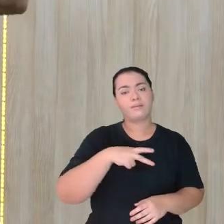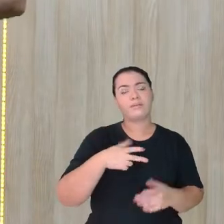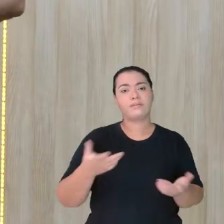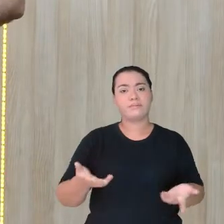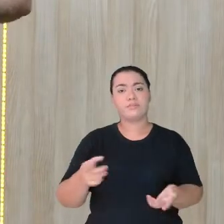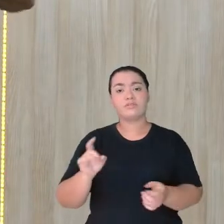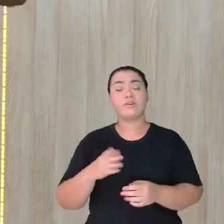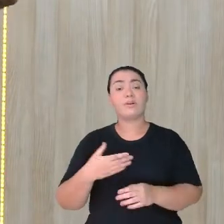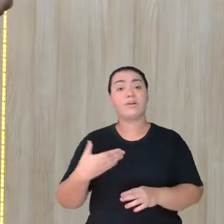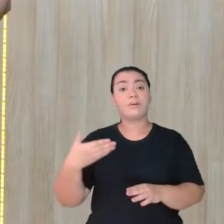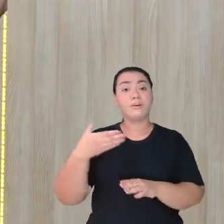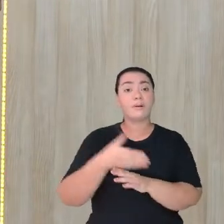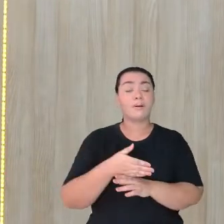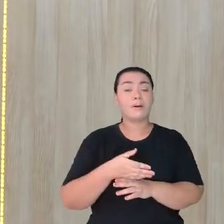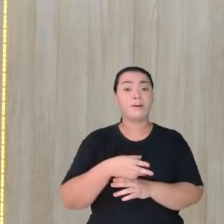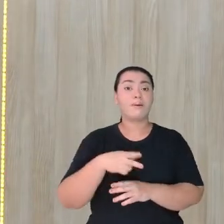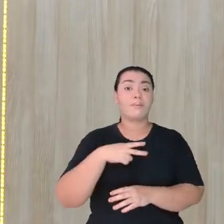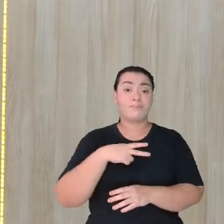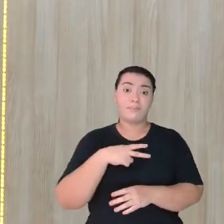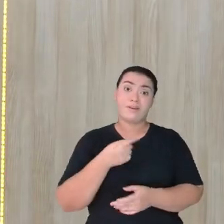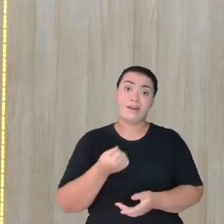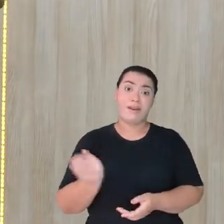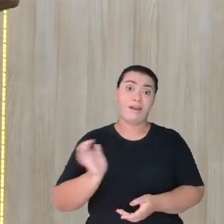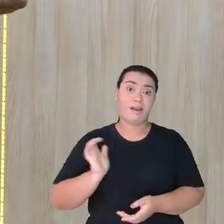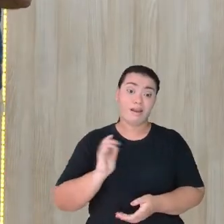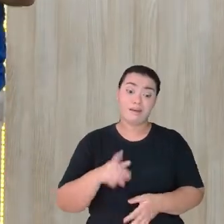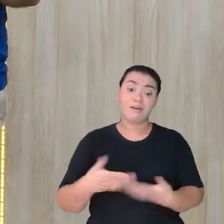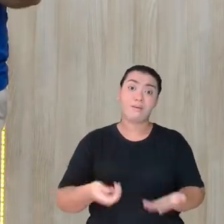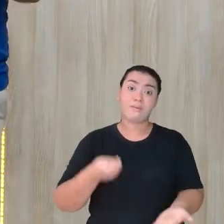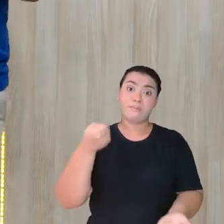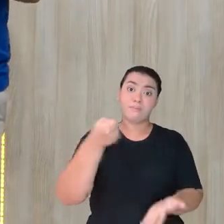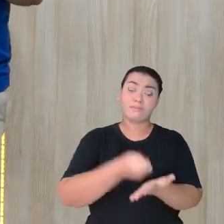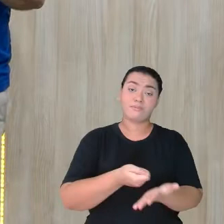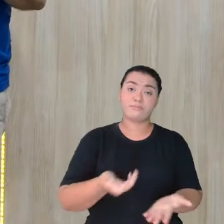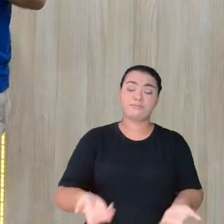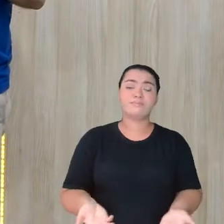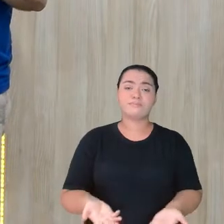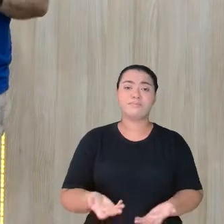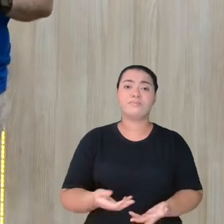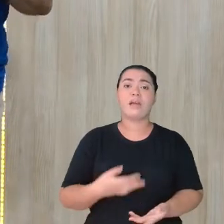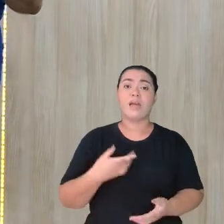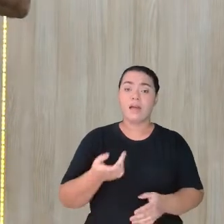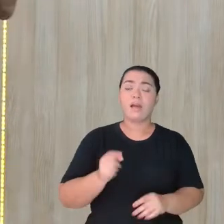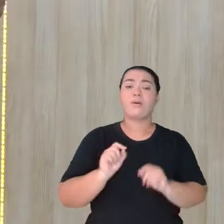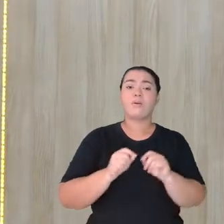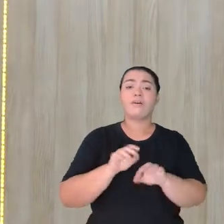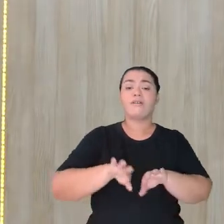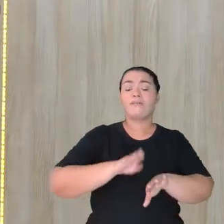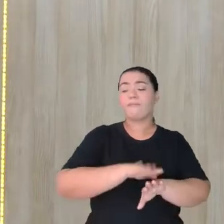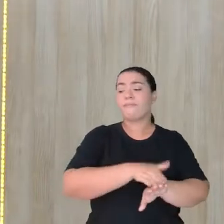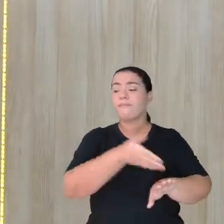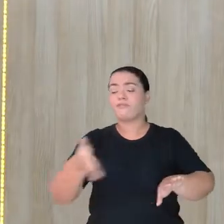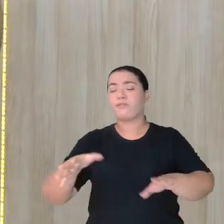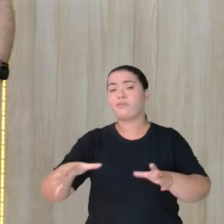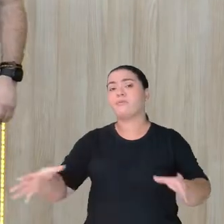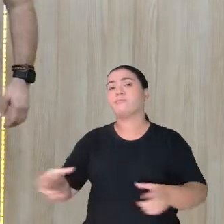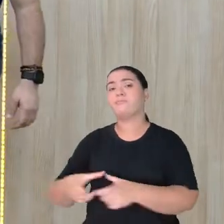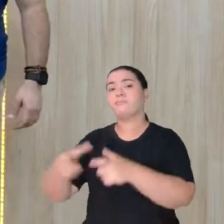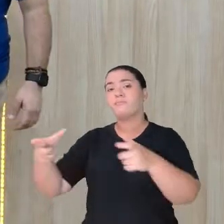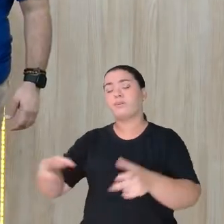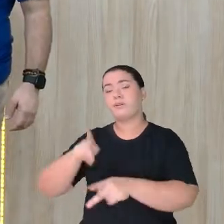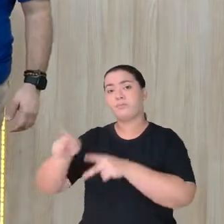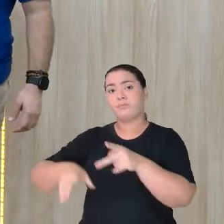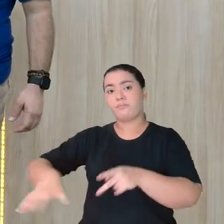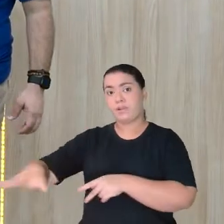essa educação quem puder pagar por ela, né? Deixando assim de fora grande parte da população, ok?